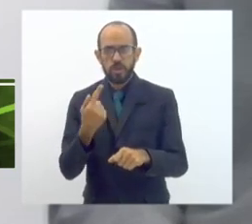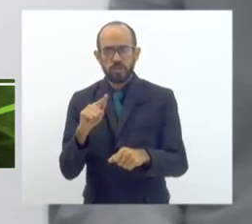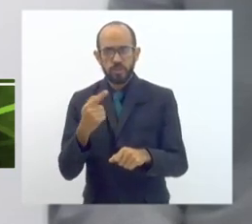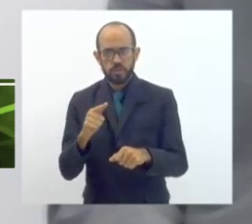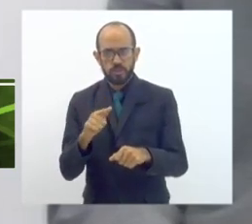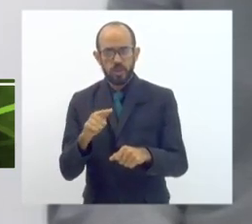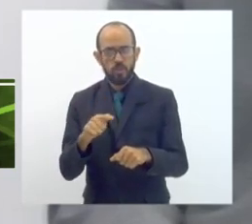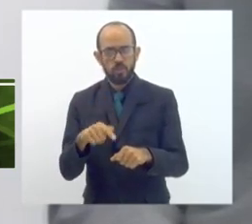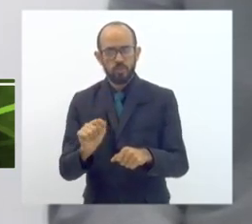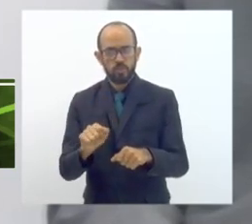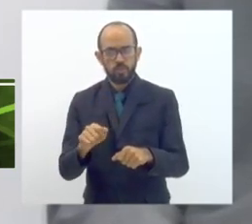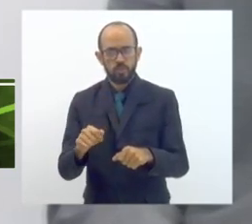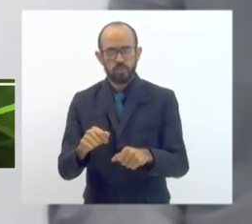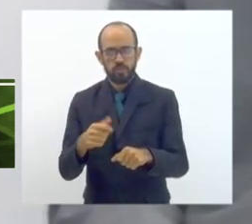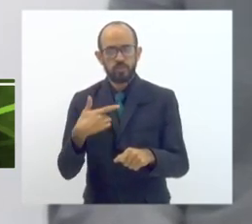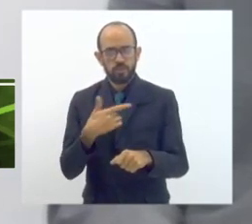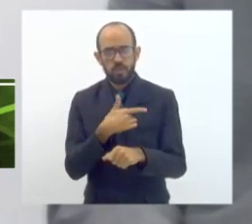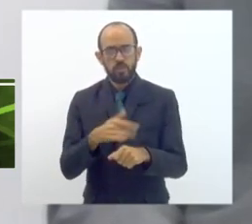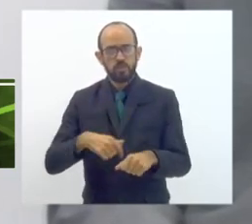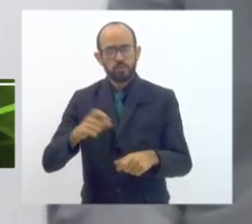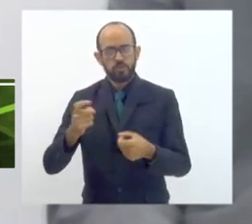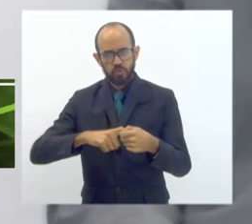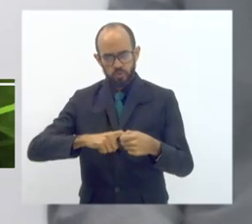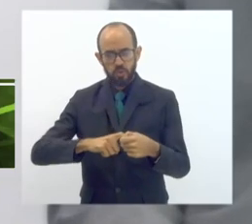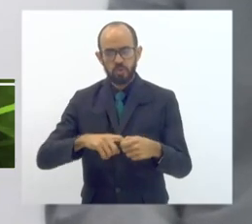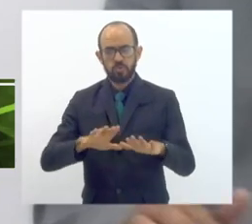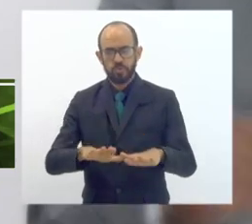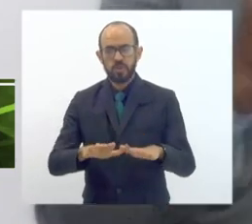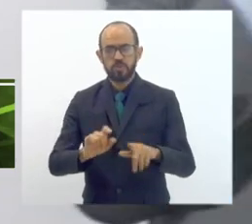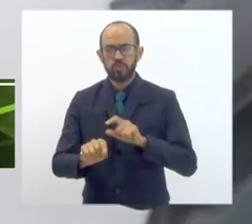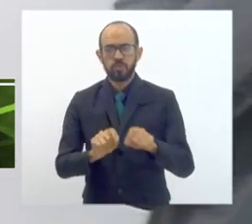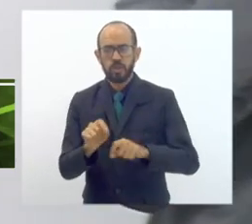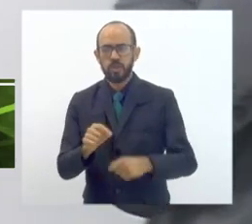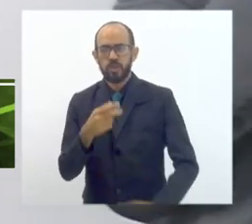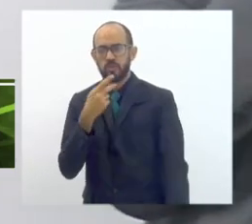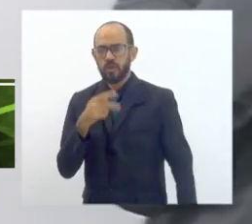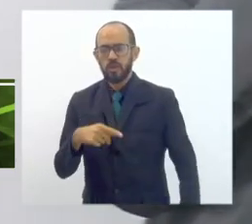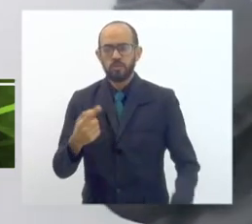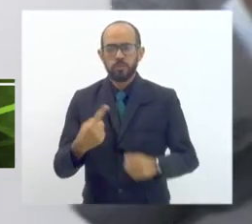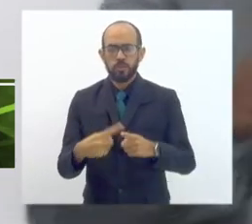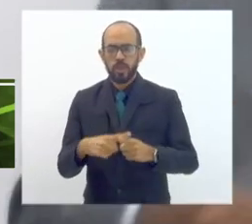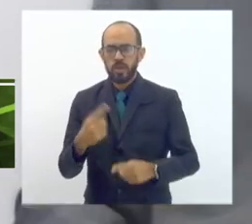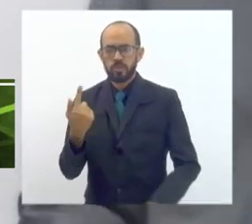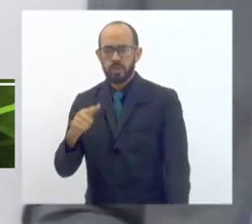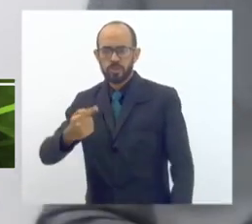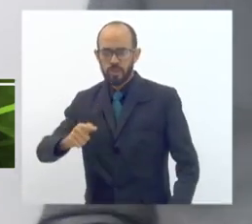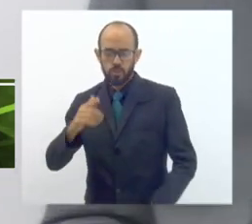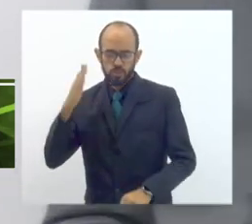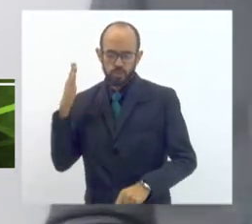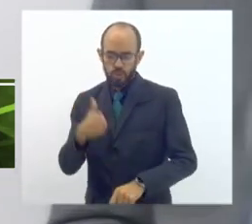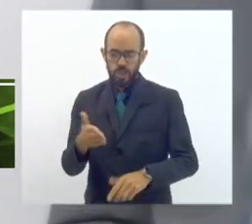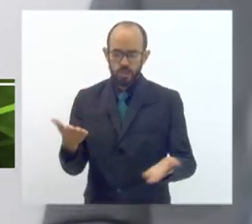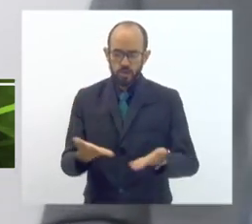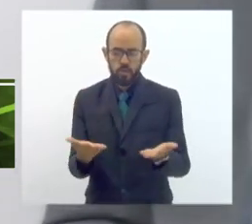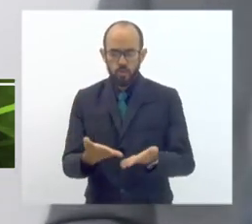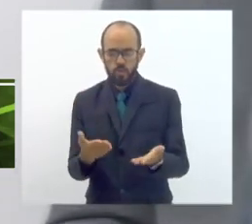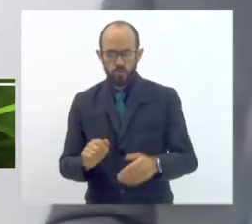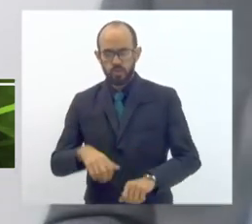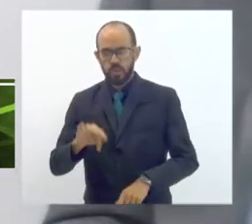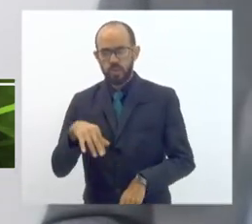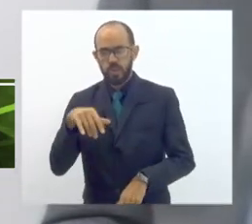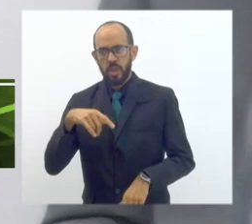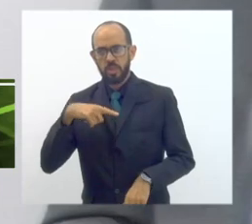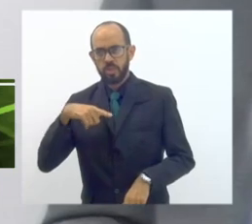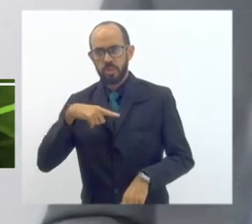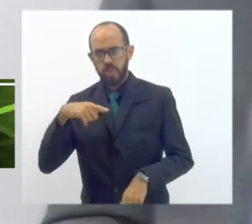dos consórcios. Eu digo isso porque a gestão direta hoje, quem tem um serviço sob